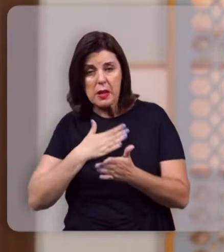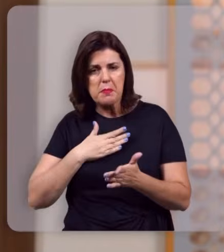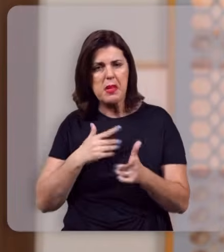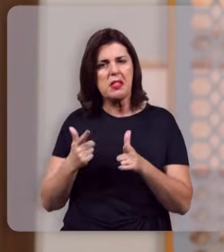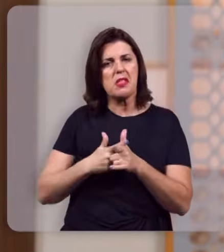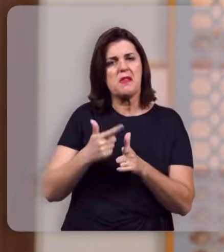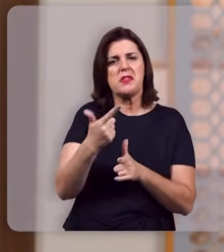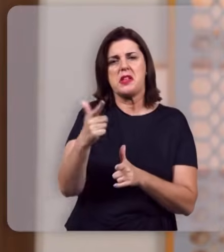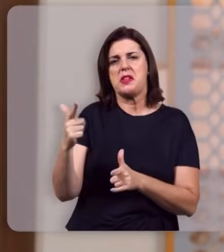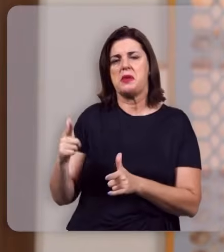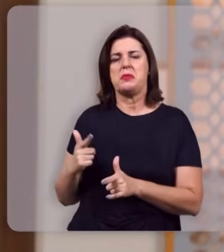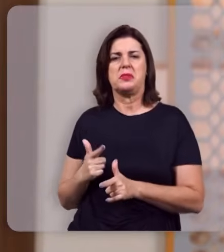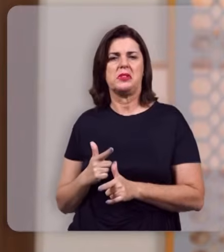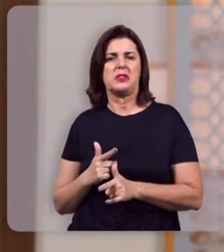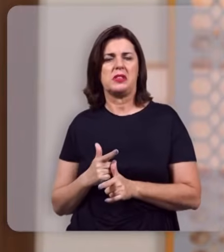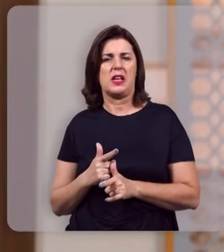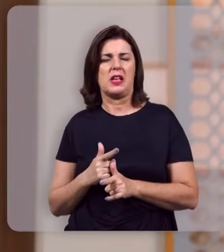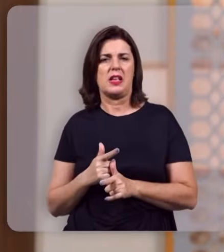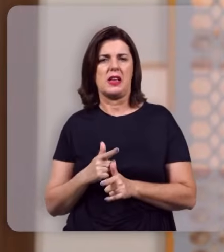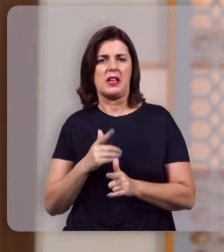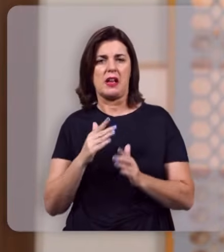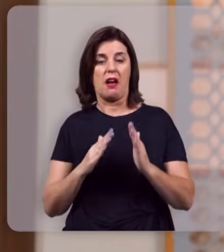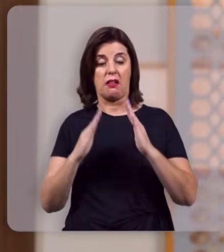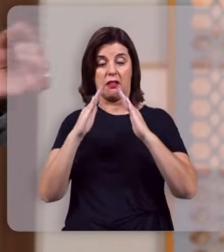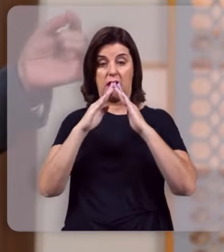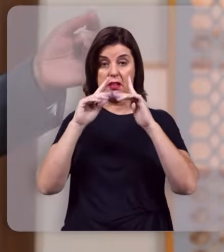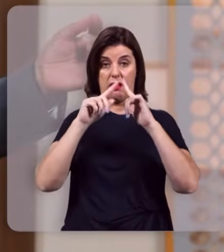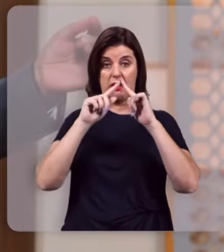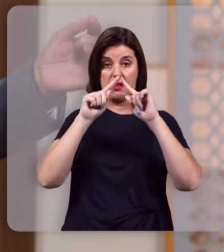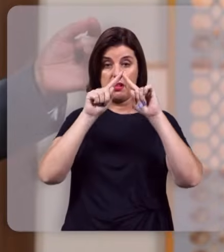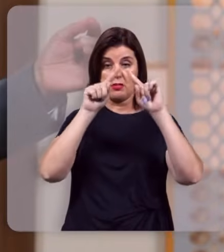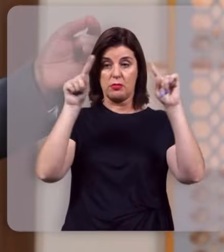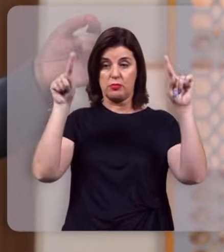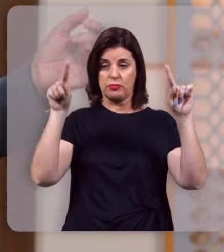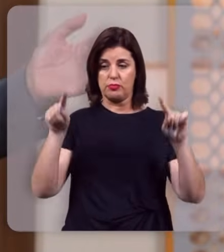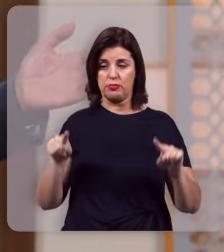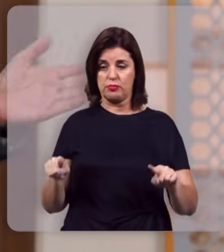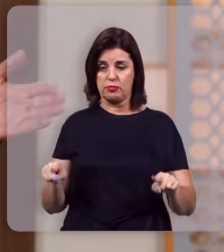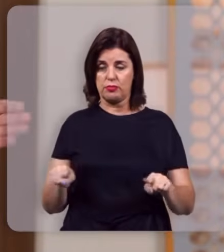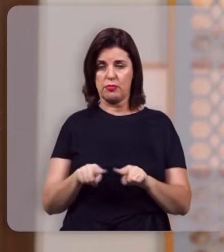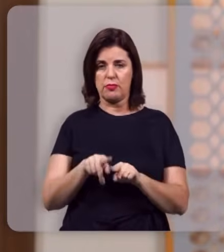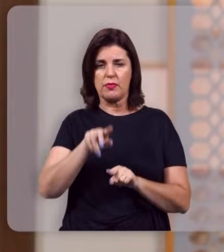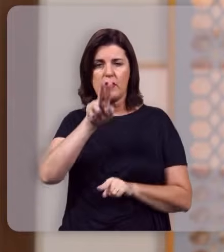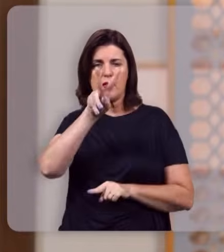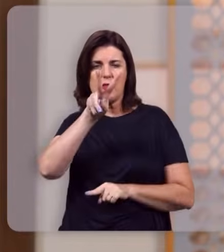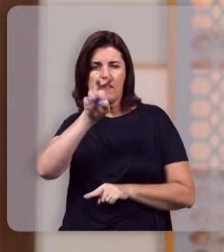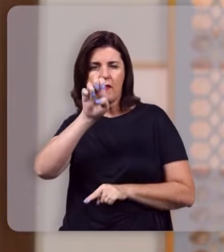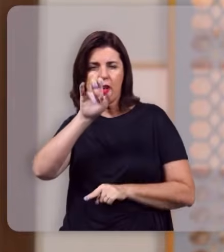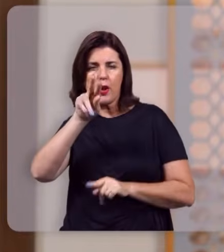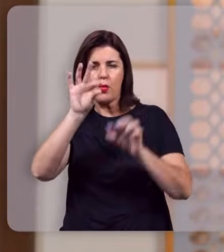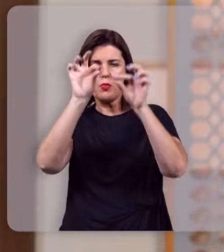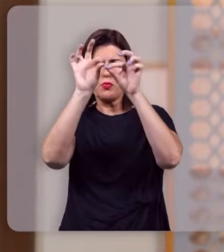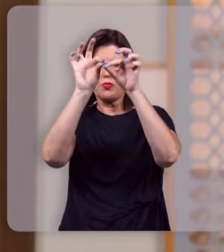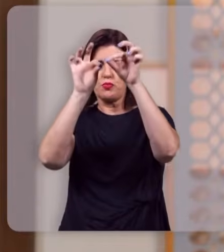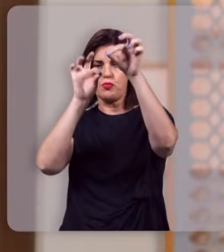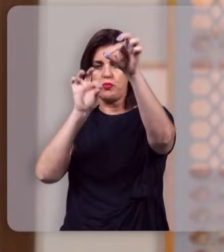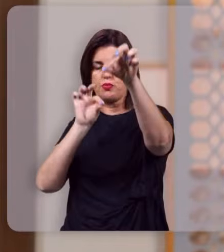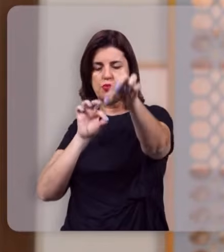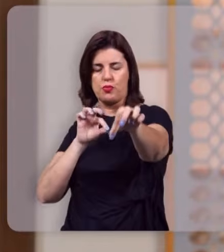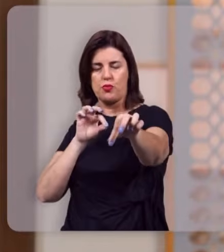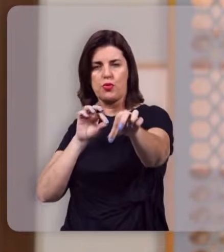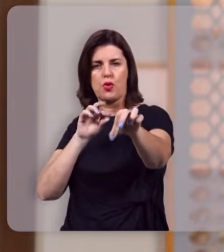nada. E diz a Bíblia que o véu do templo rasgou-se de alto a baixo, e agora o novo e vivo caminho para Deus